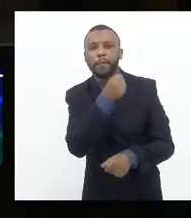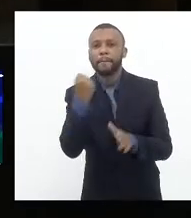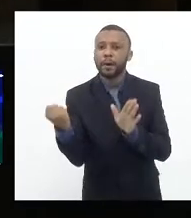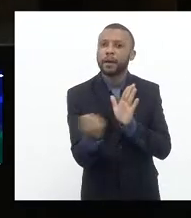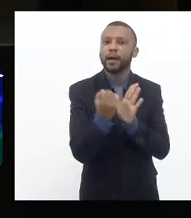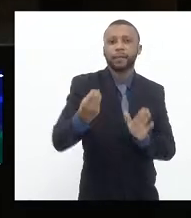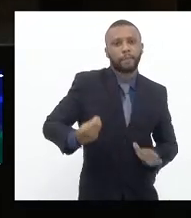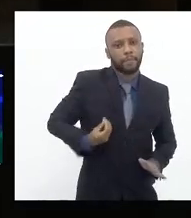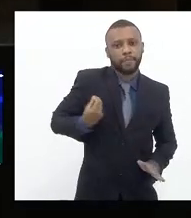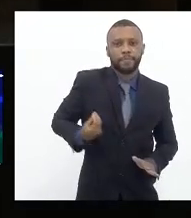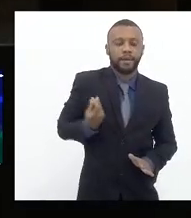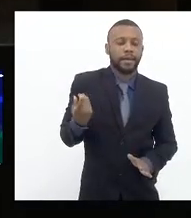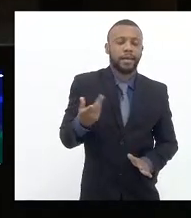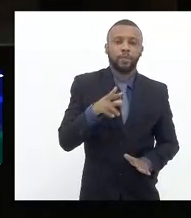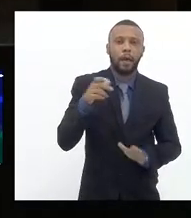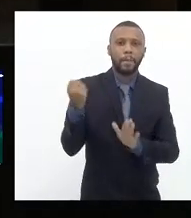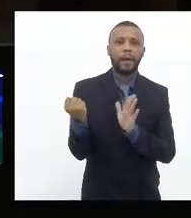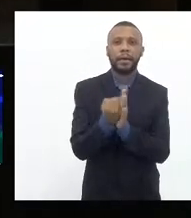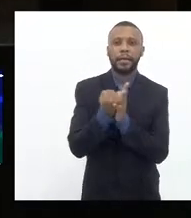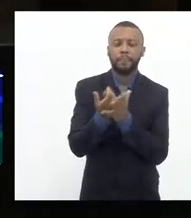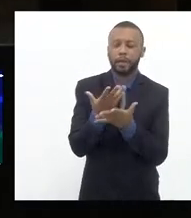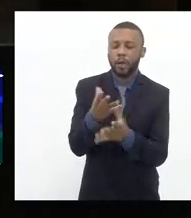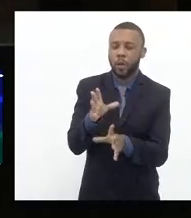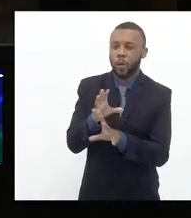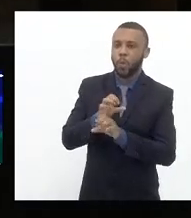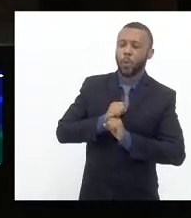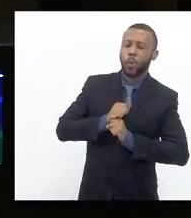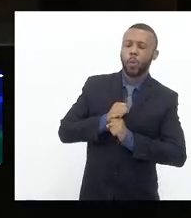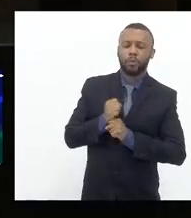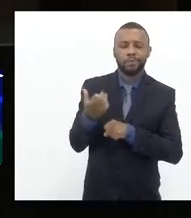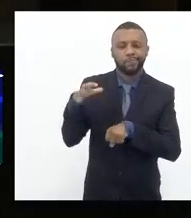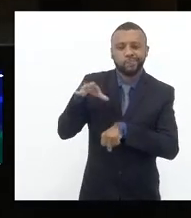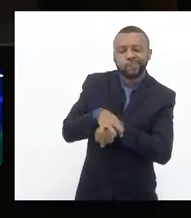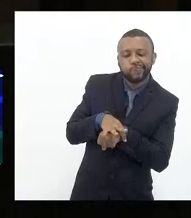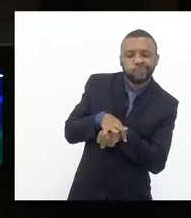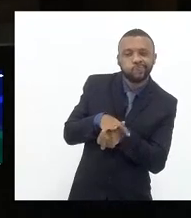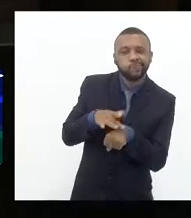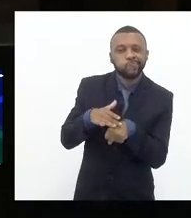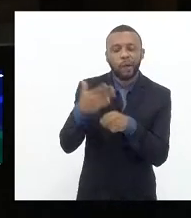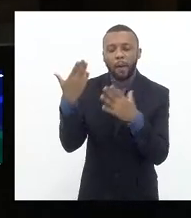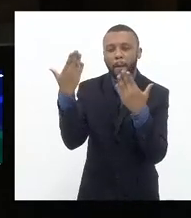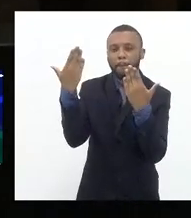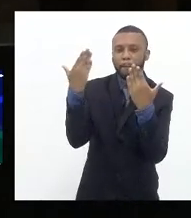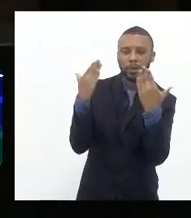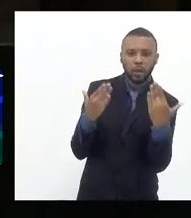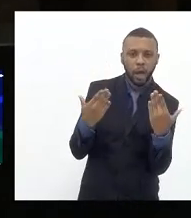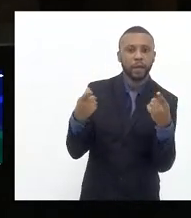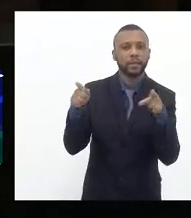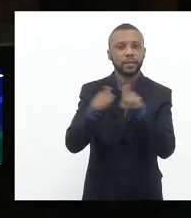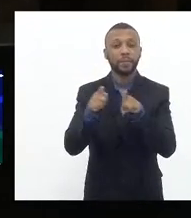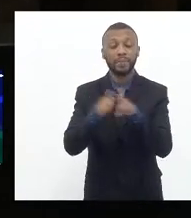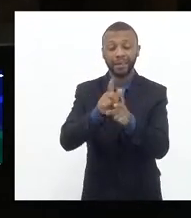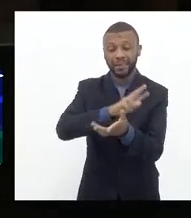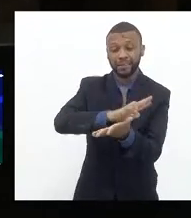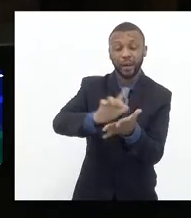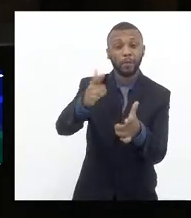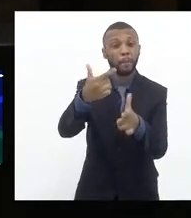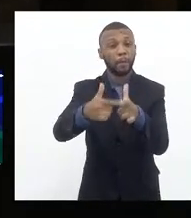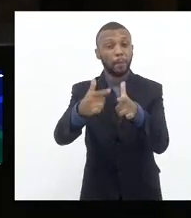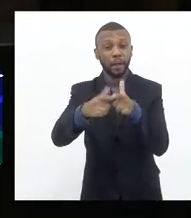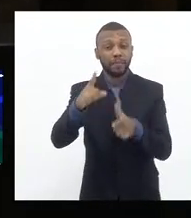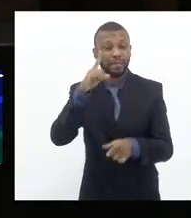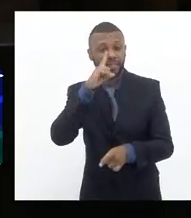não marcada pelo adoecimento mental e psicológico, e também em todas as mazelas da nossa sociedade, que muitas